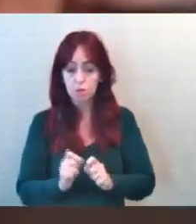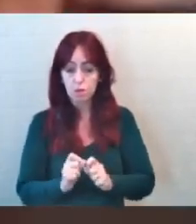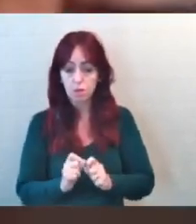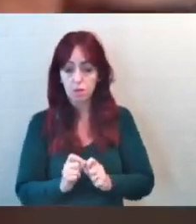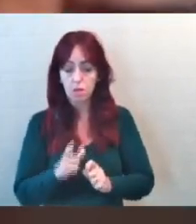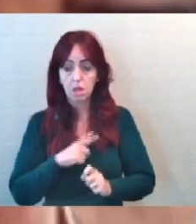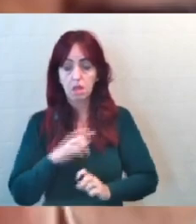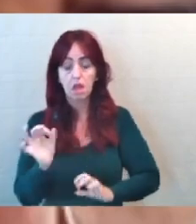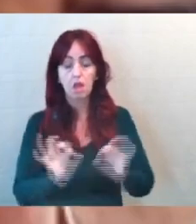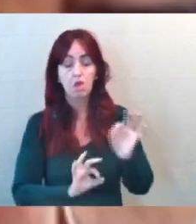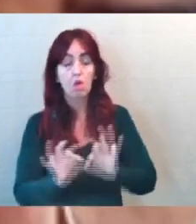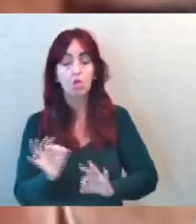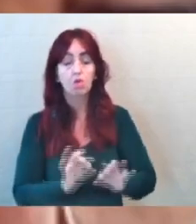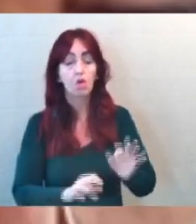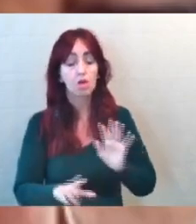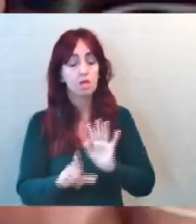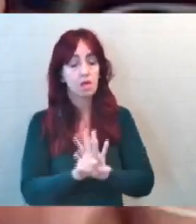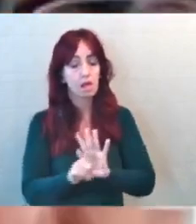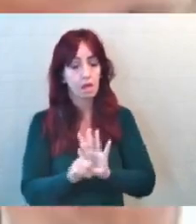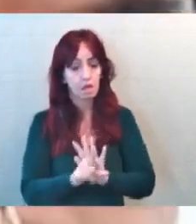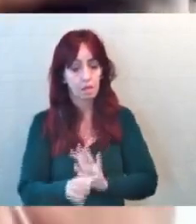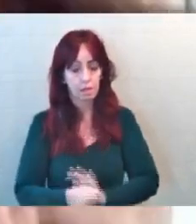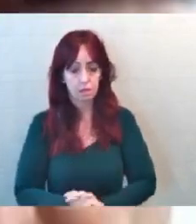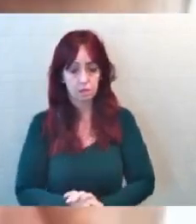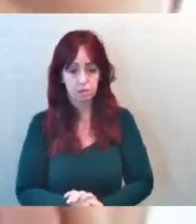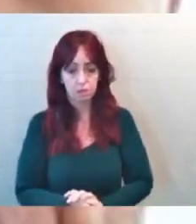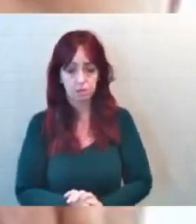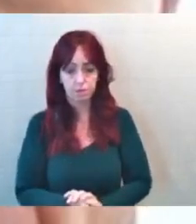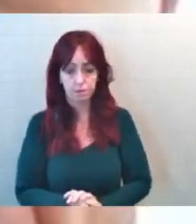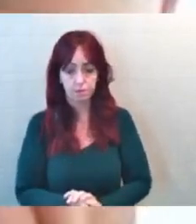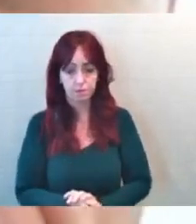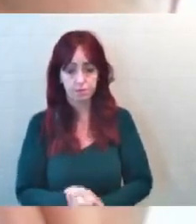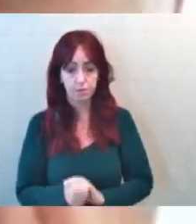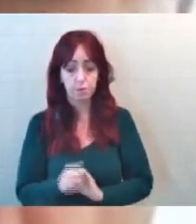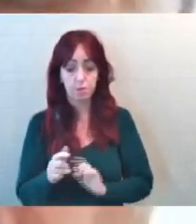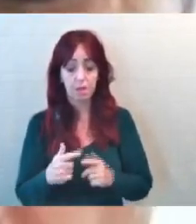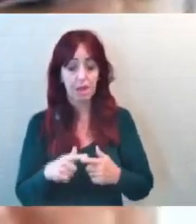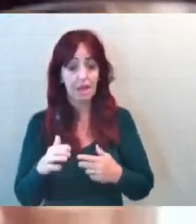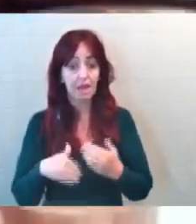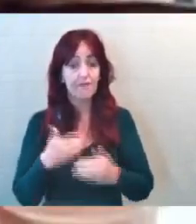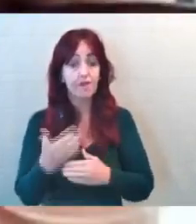É do controle de legalidade para não termos lá na frente